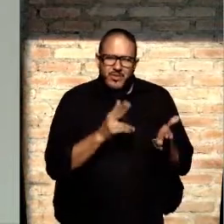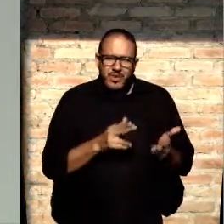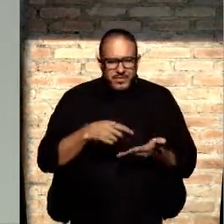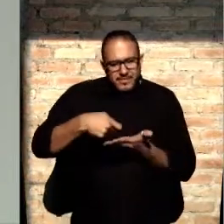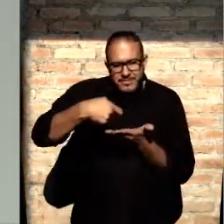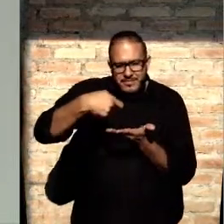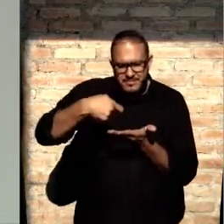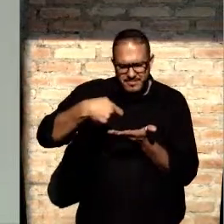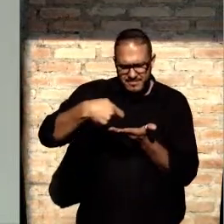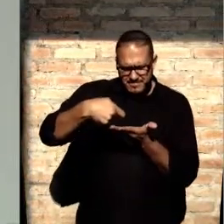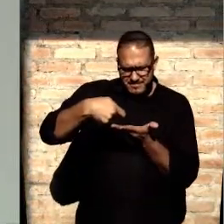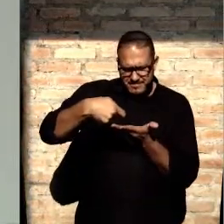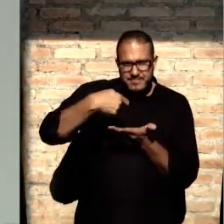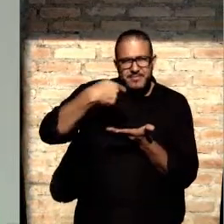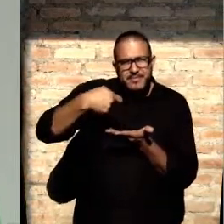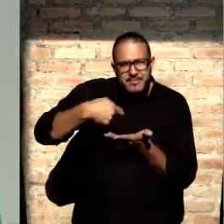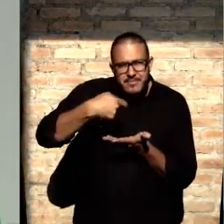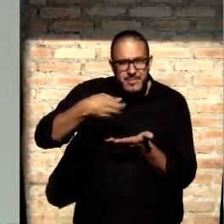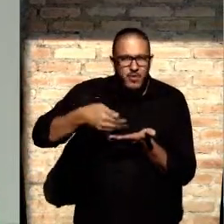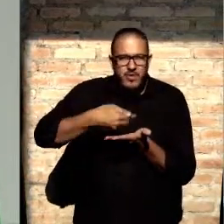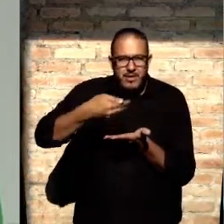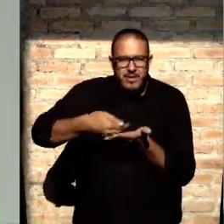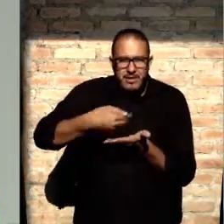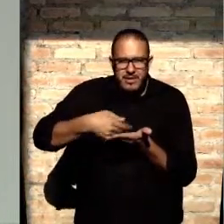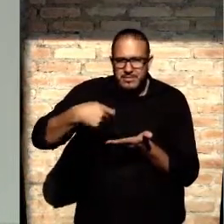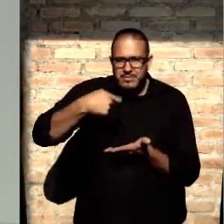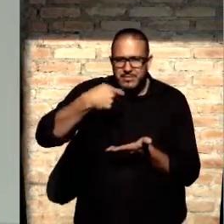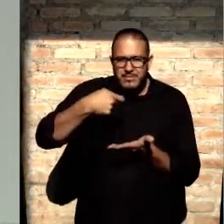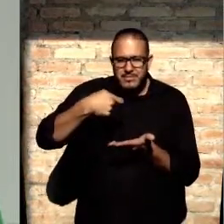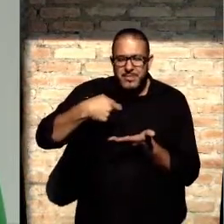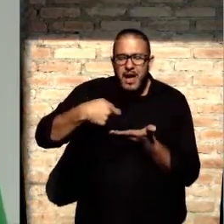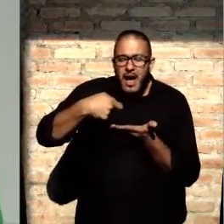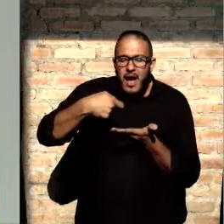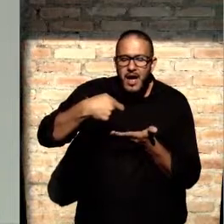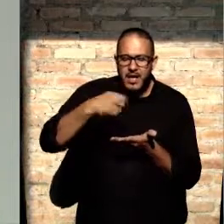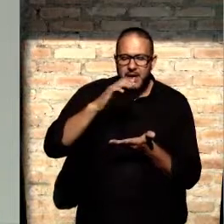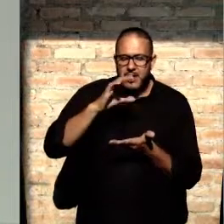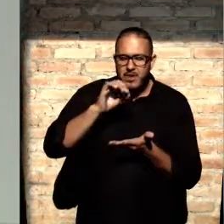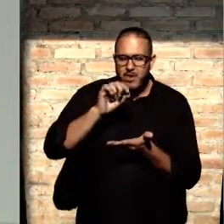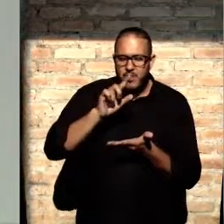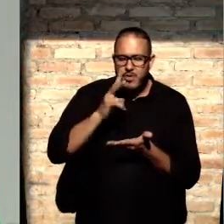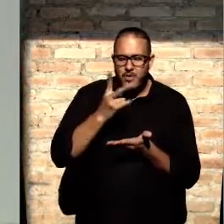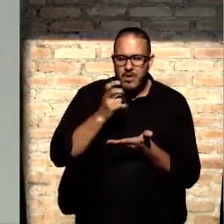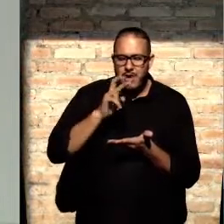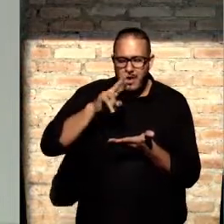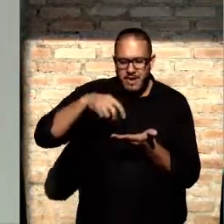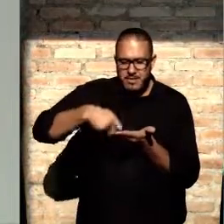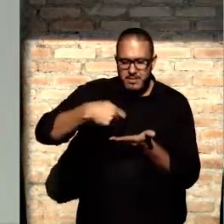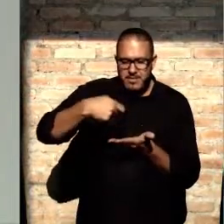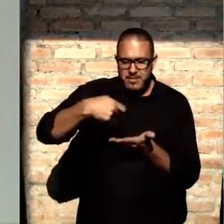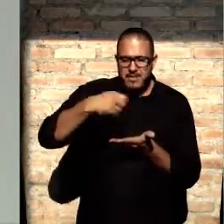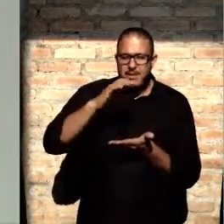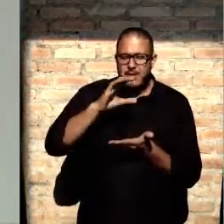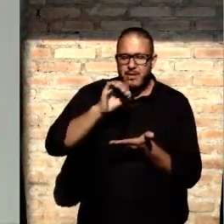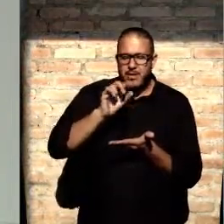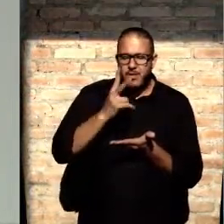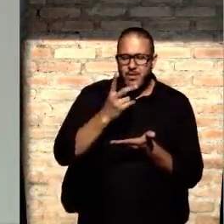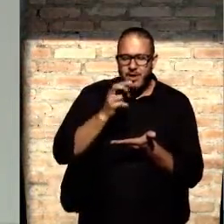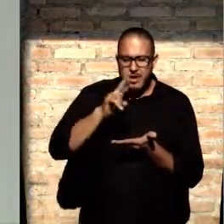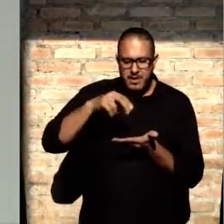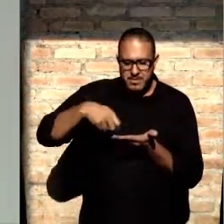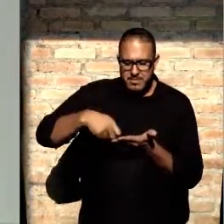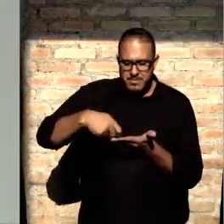estranheza da colher falar colher e colher e colher